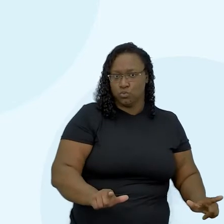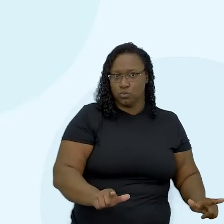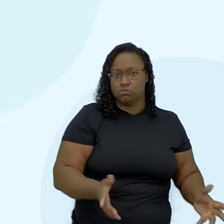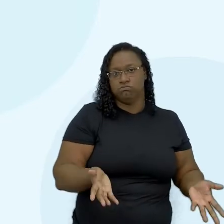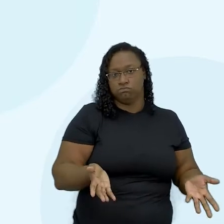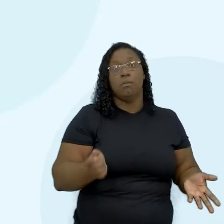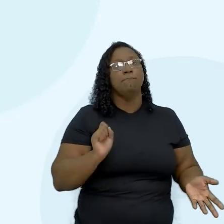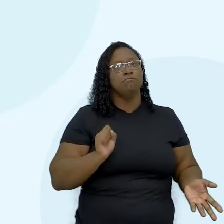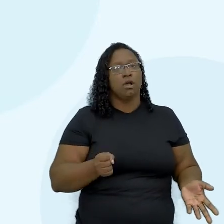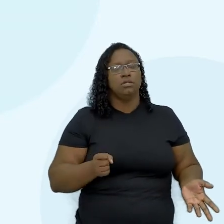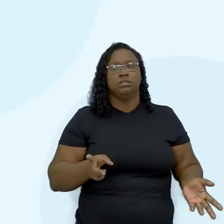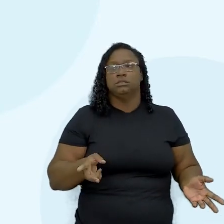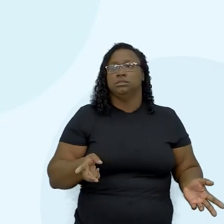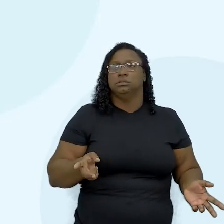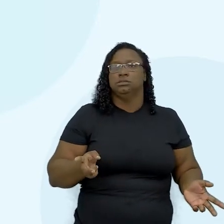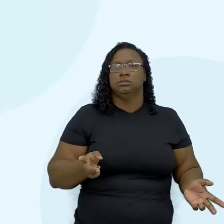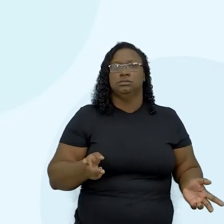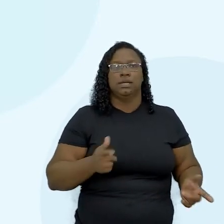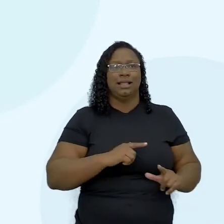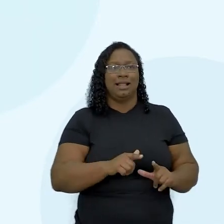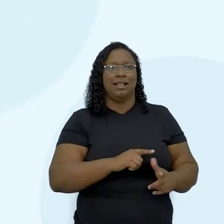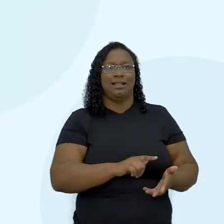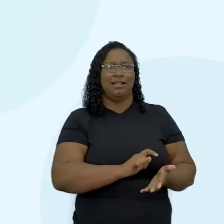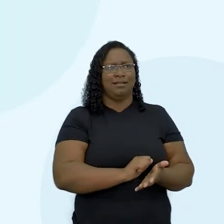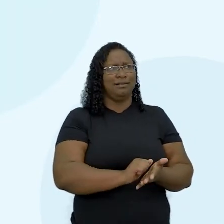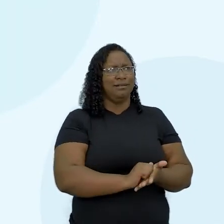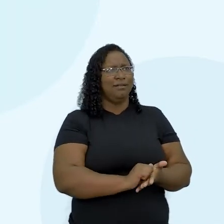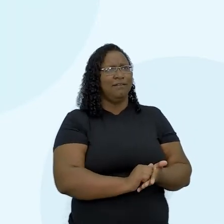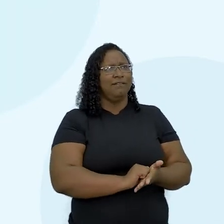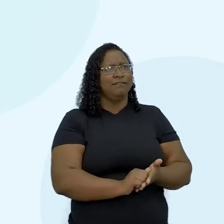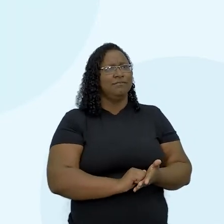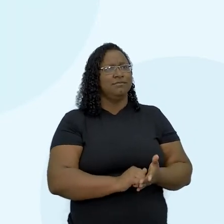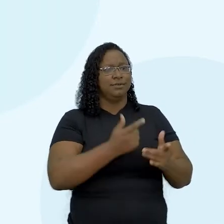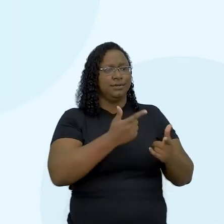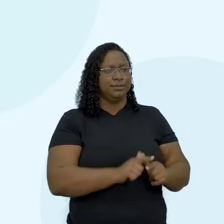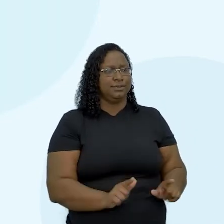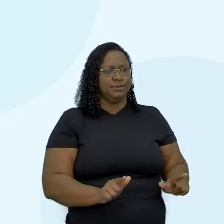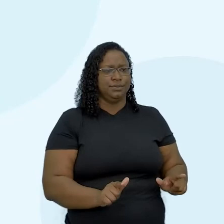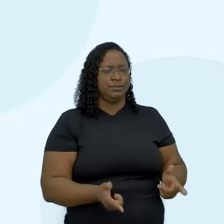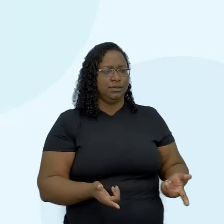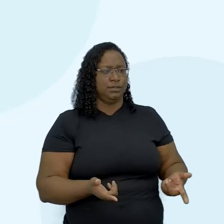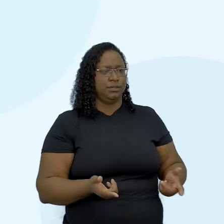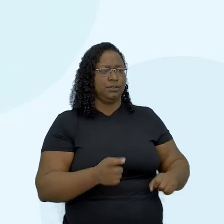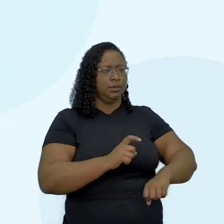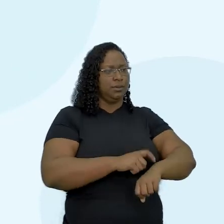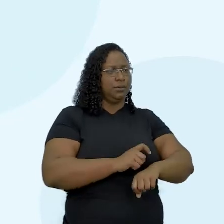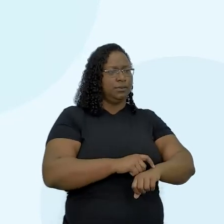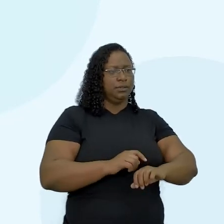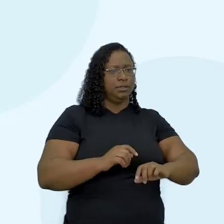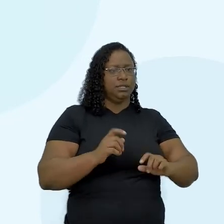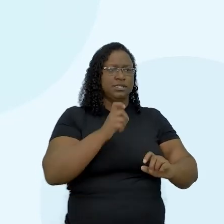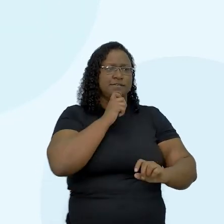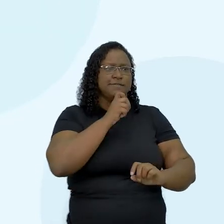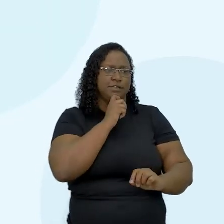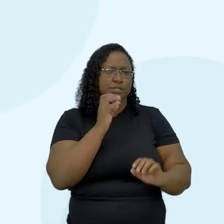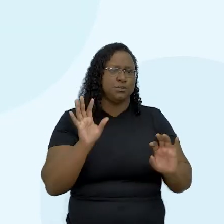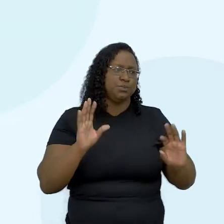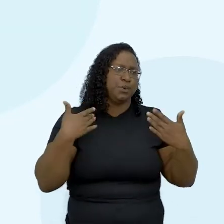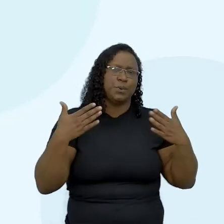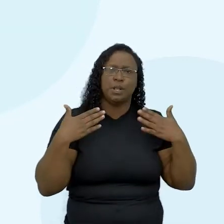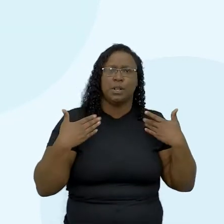mas aí na parte que eu não estiver lavando e secando, não vai puxar, não tem um momento que, se o dia tiver muito frio ou muito calor, essa parte de secar